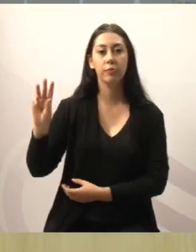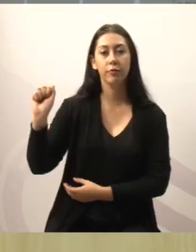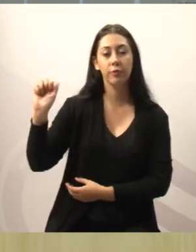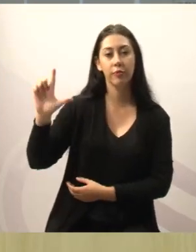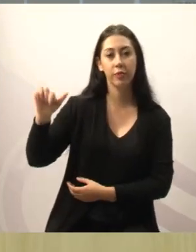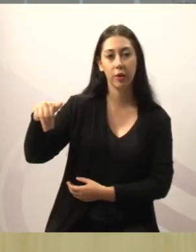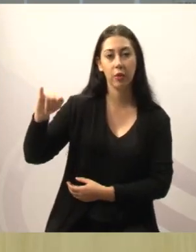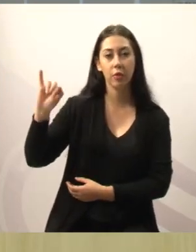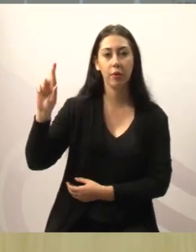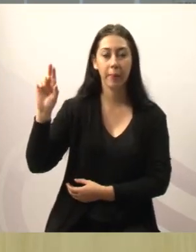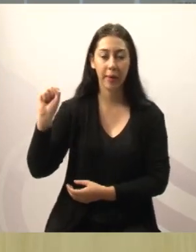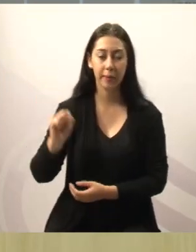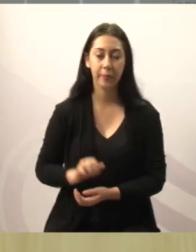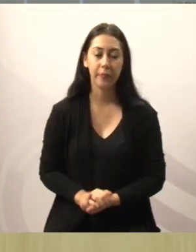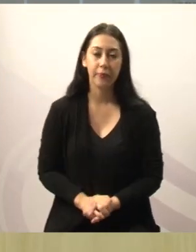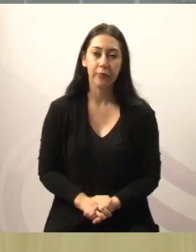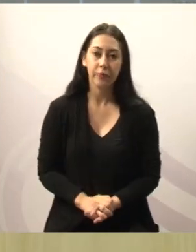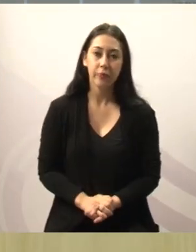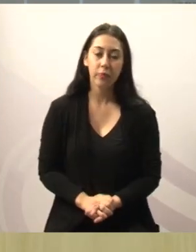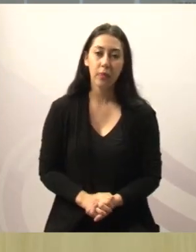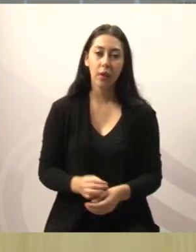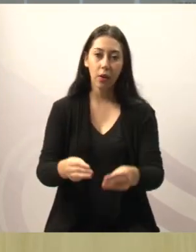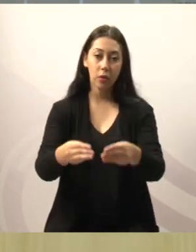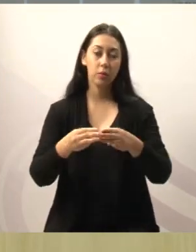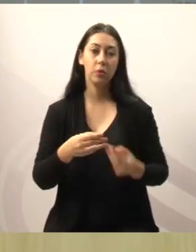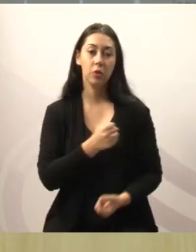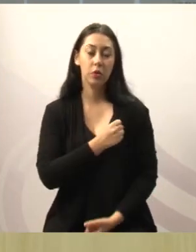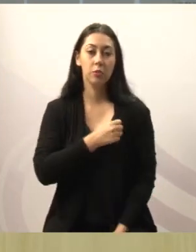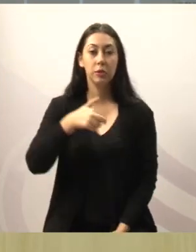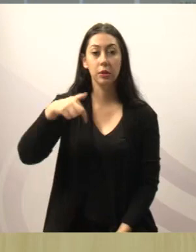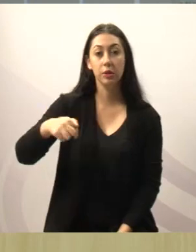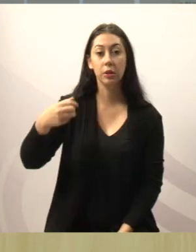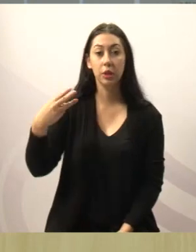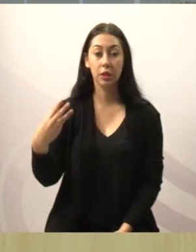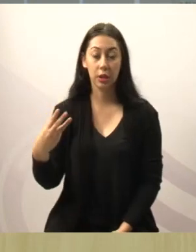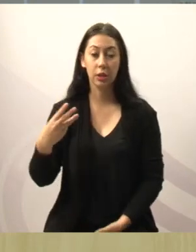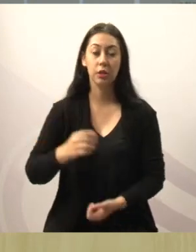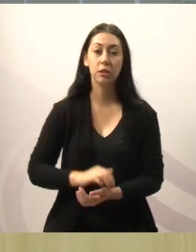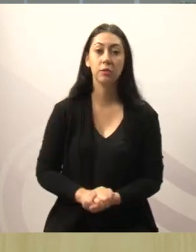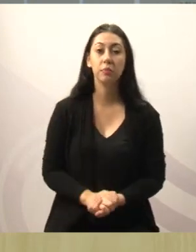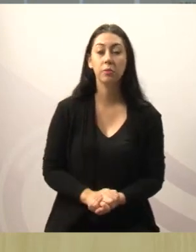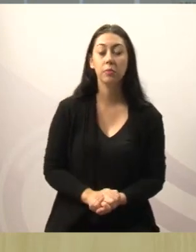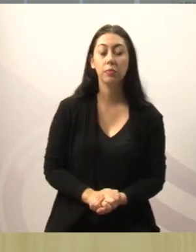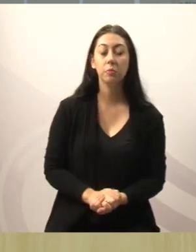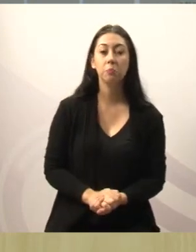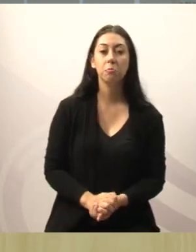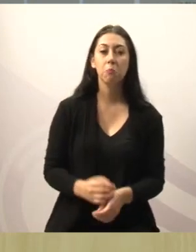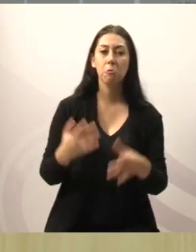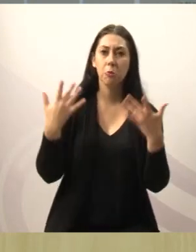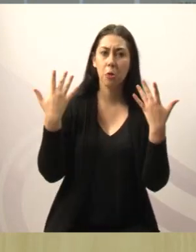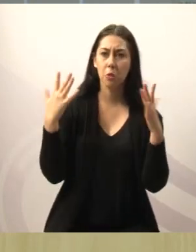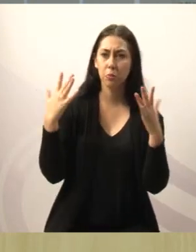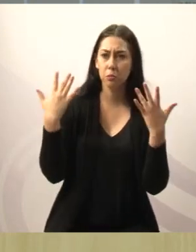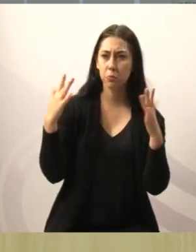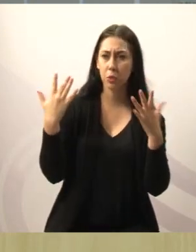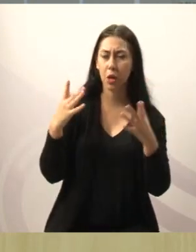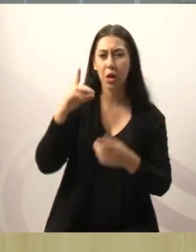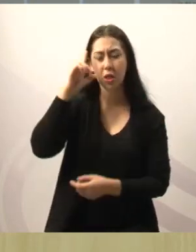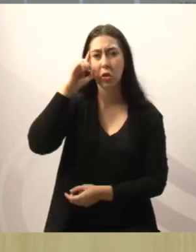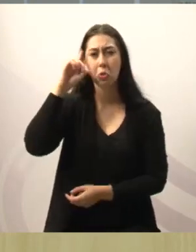Moção número 73. Moção congratulatória pelo transcurso do Dia do